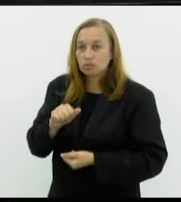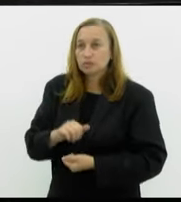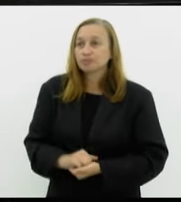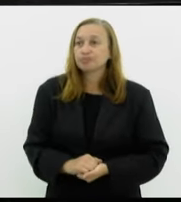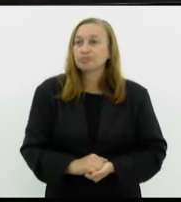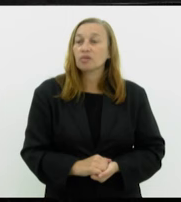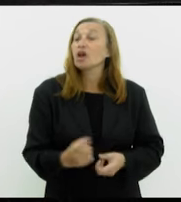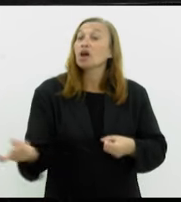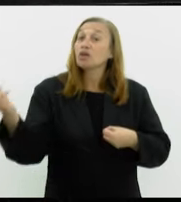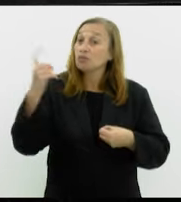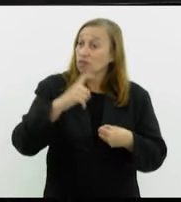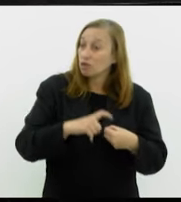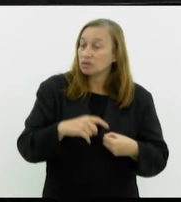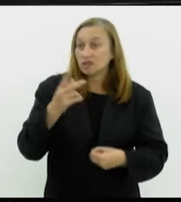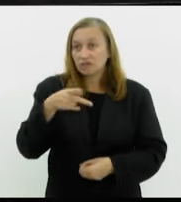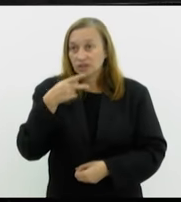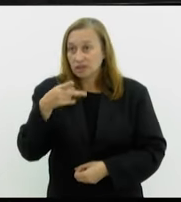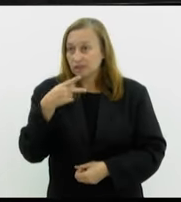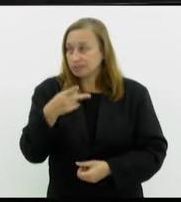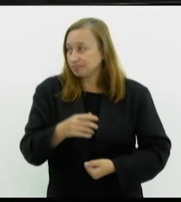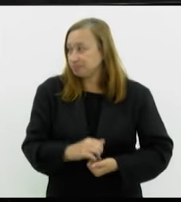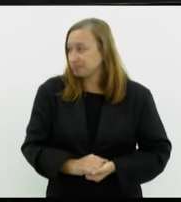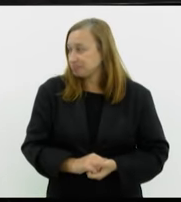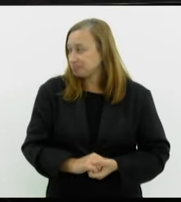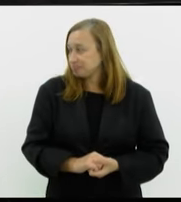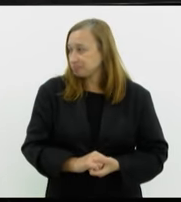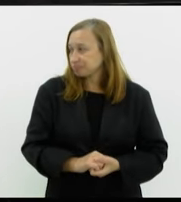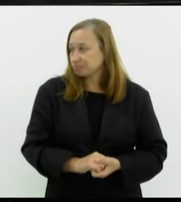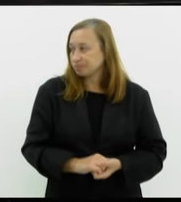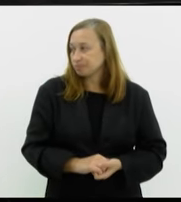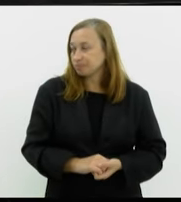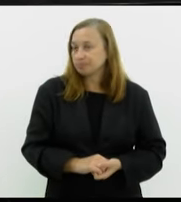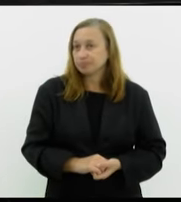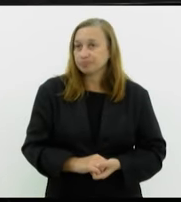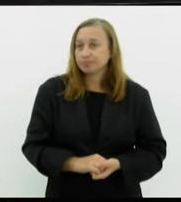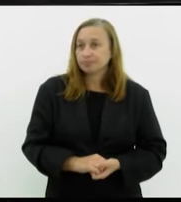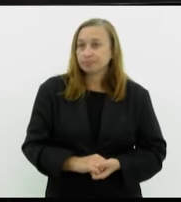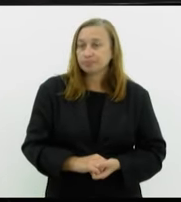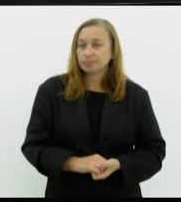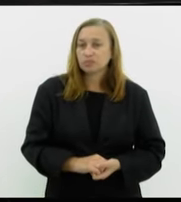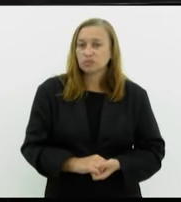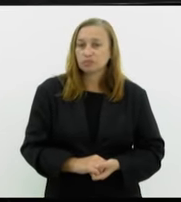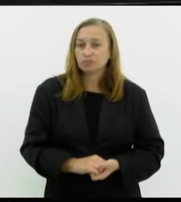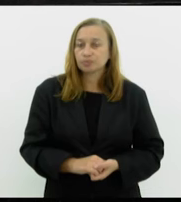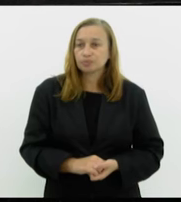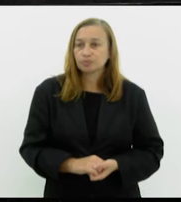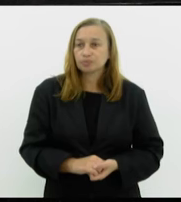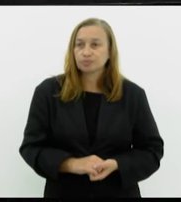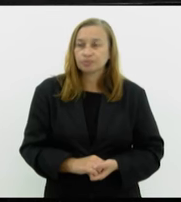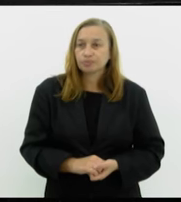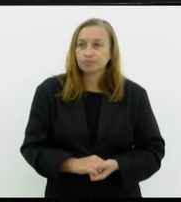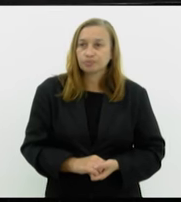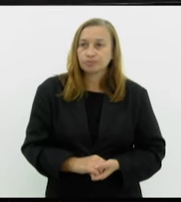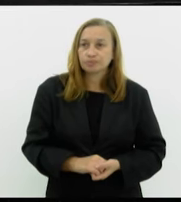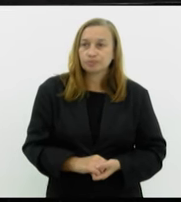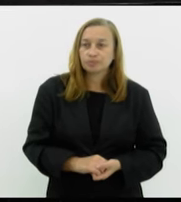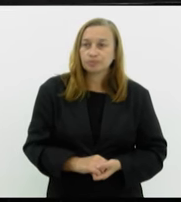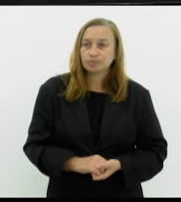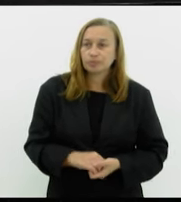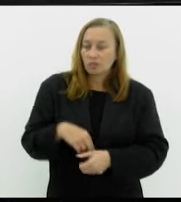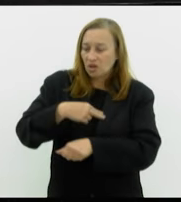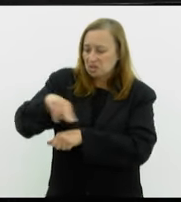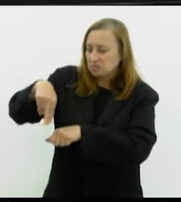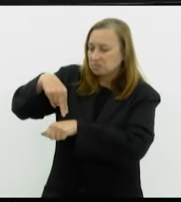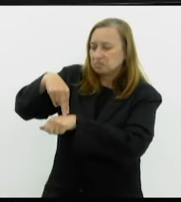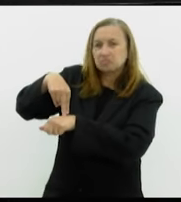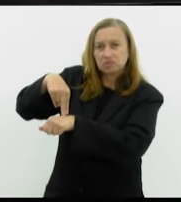E volto ainda a afirmar: o que adianta a União